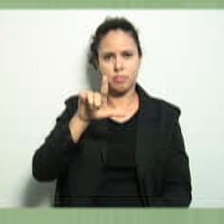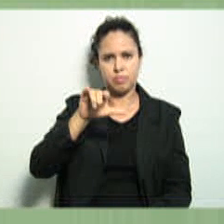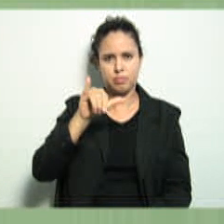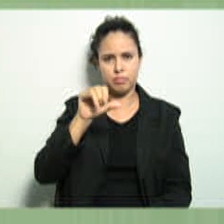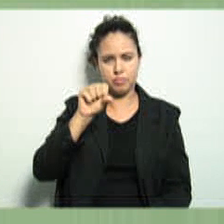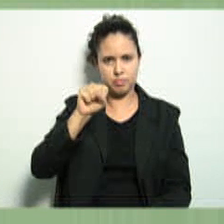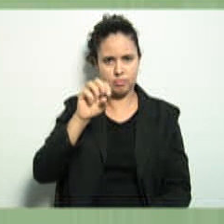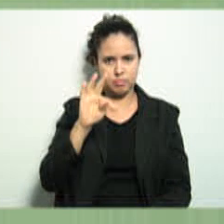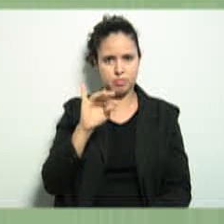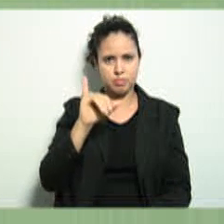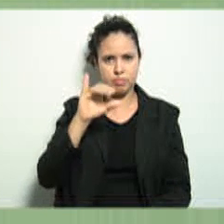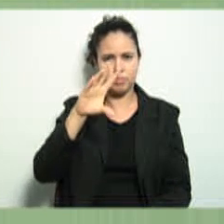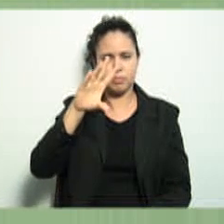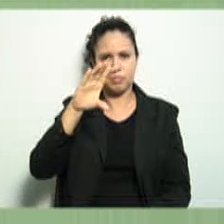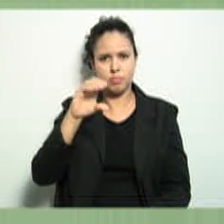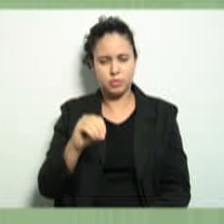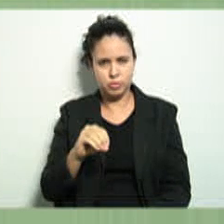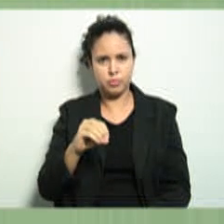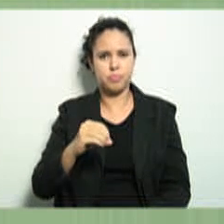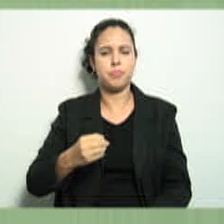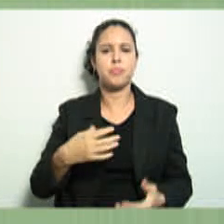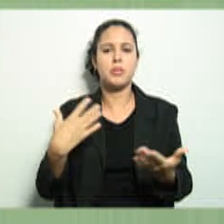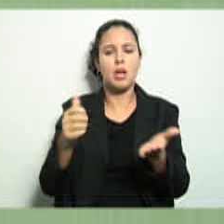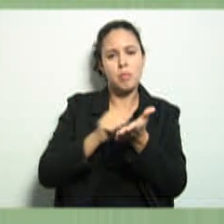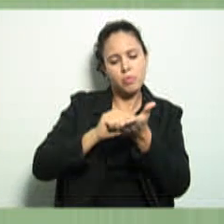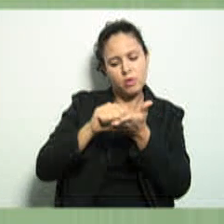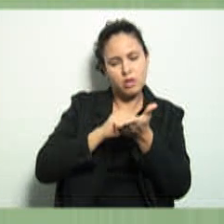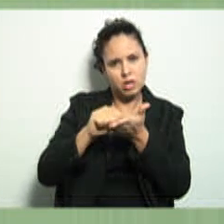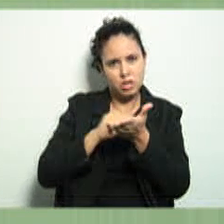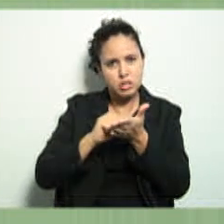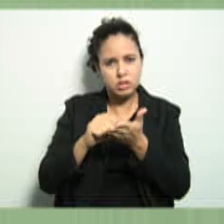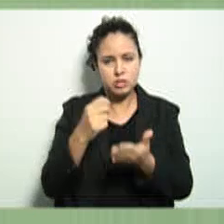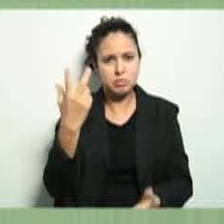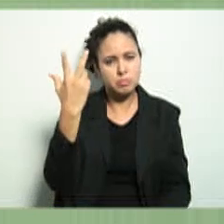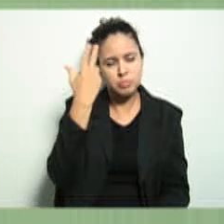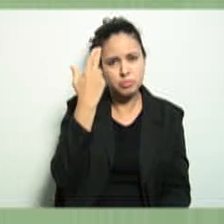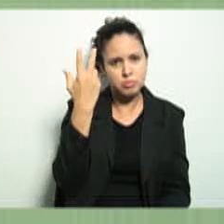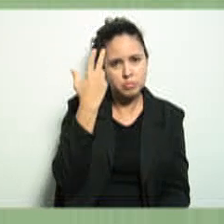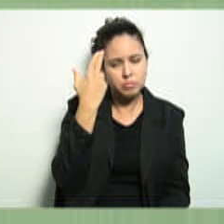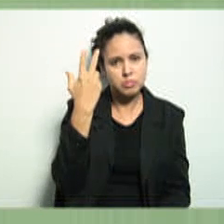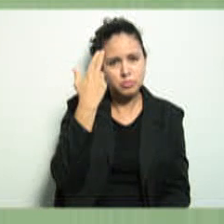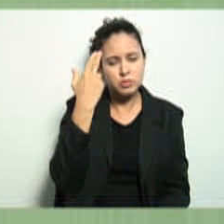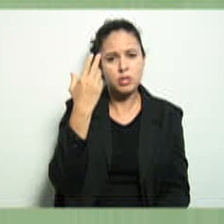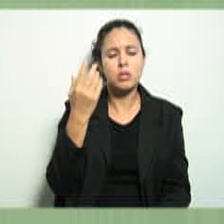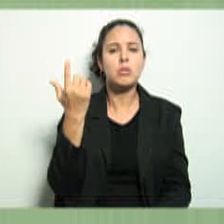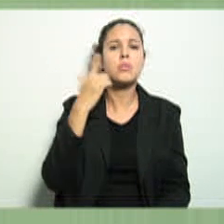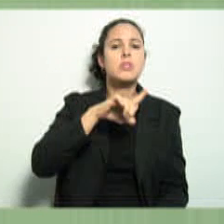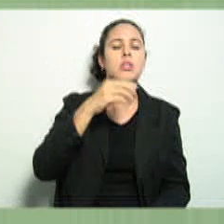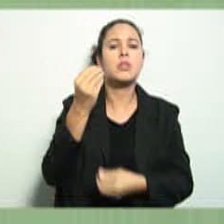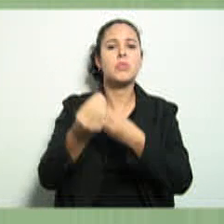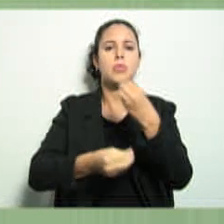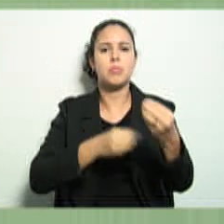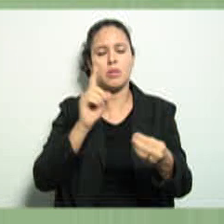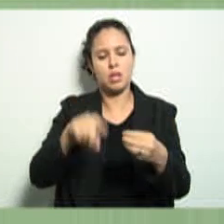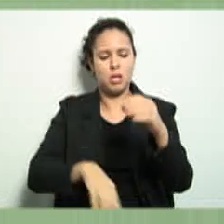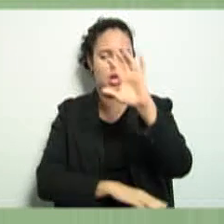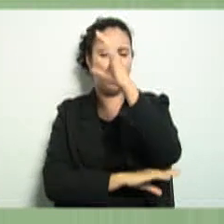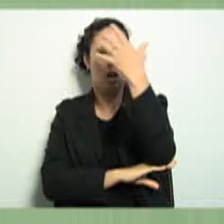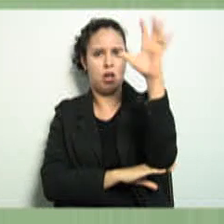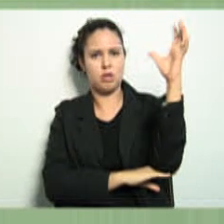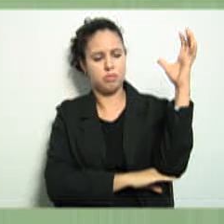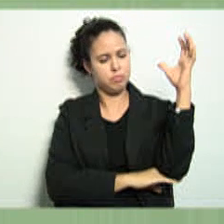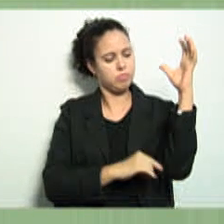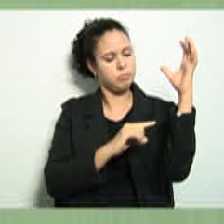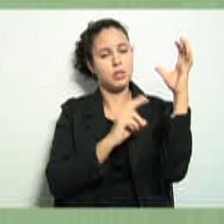A borracha natural é obtida a partir do látex, ou seringa, extraída da Hevea brasiliensis, ou